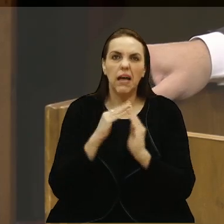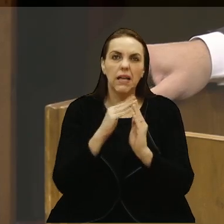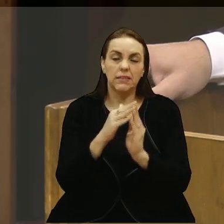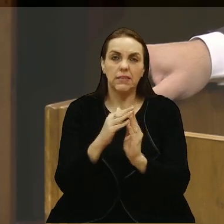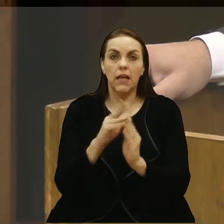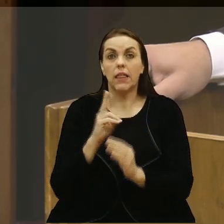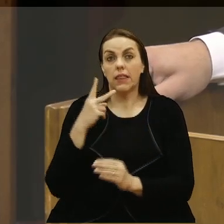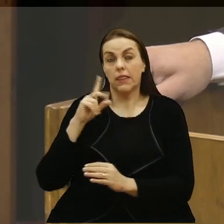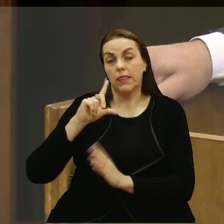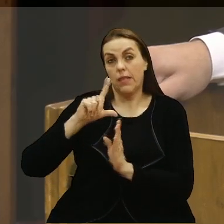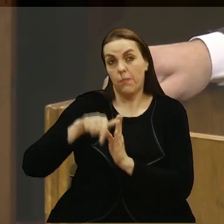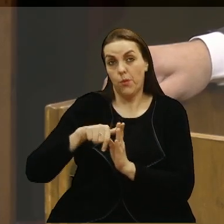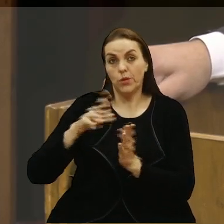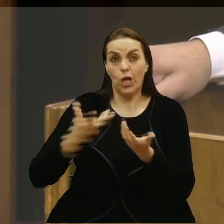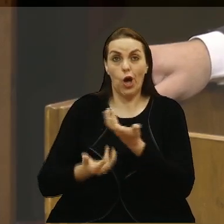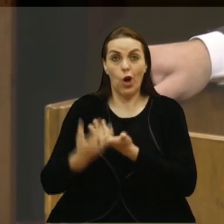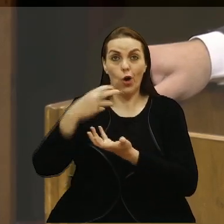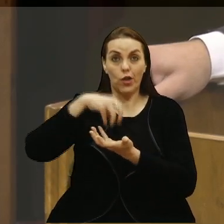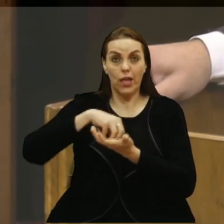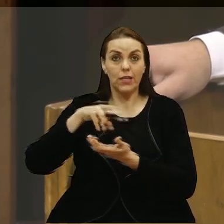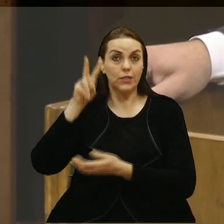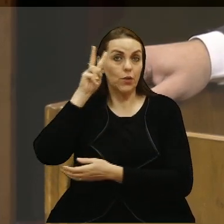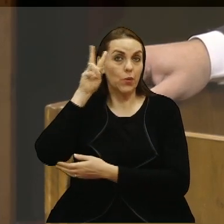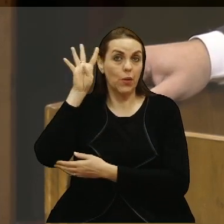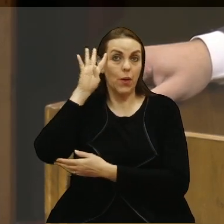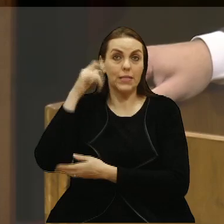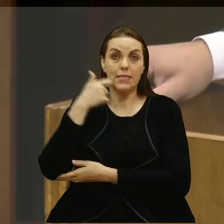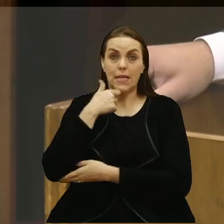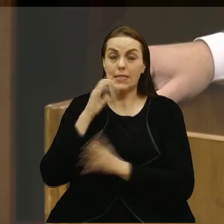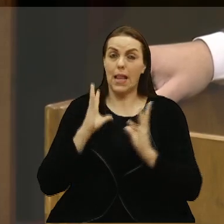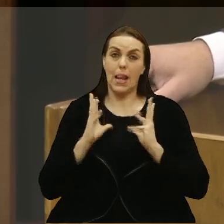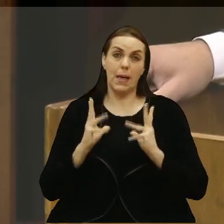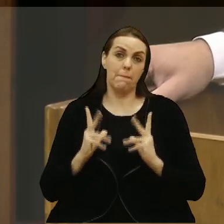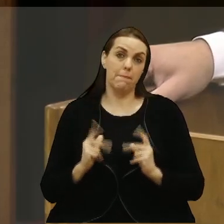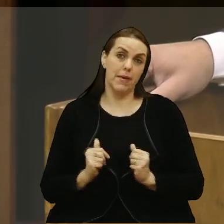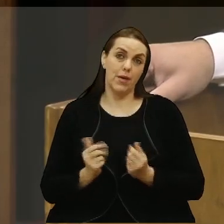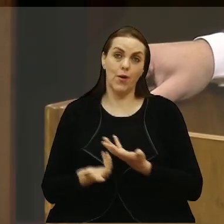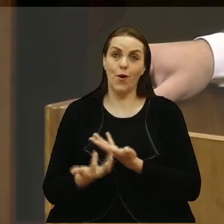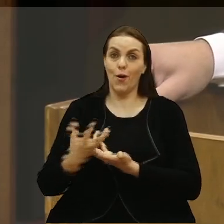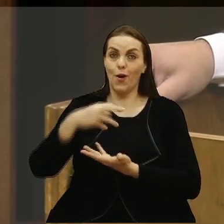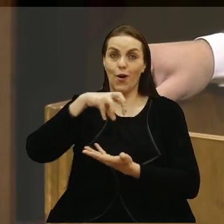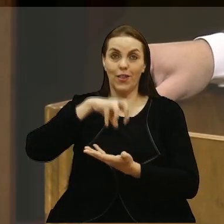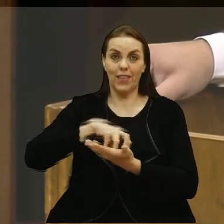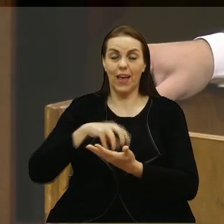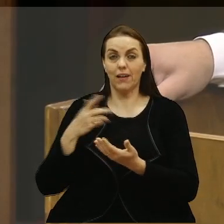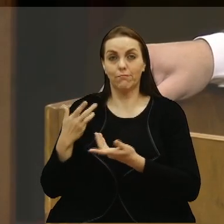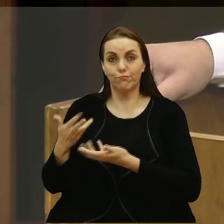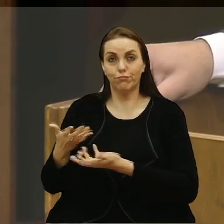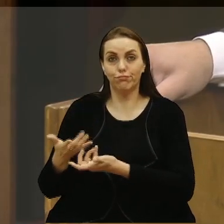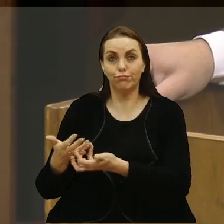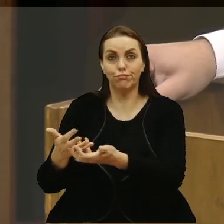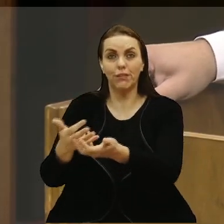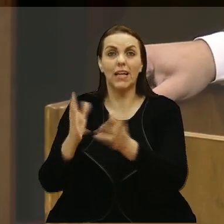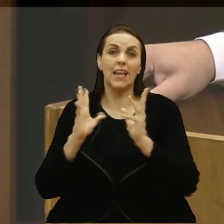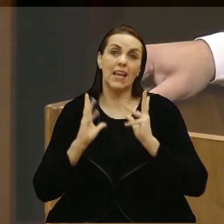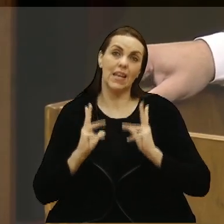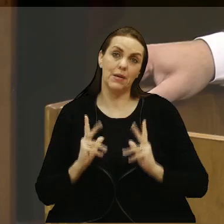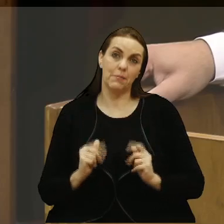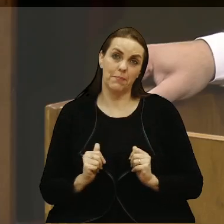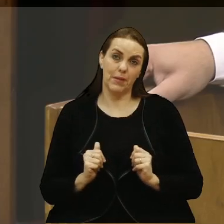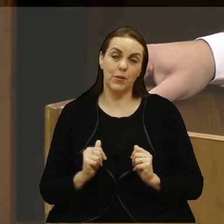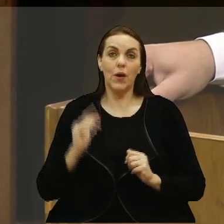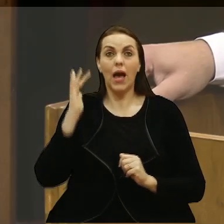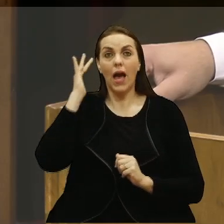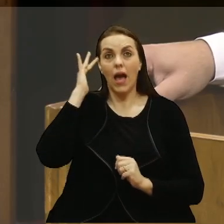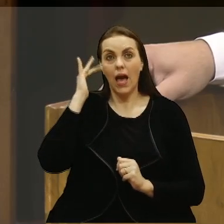segunda, quarta e sexta noite, vai estar limpinho. A Codeca passou, vai estar tudo organizado e tudo limpinho. No outro